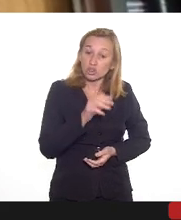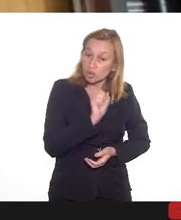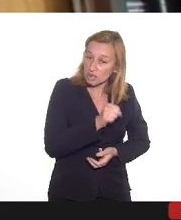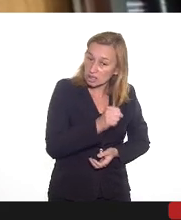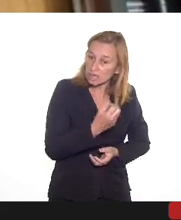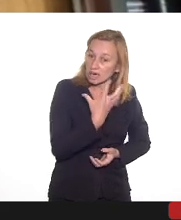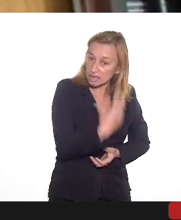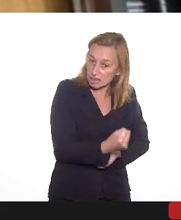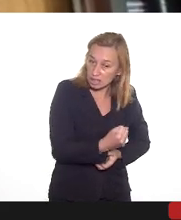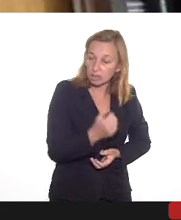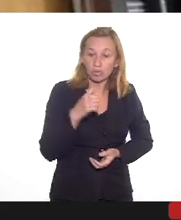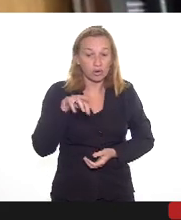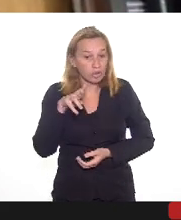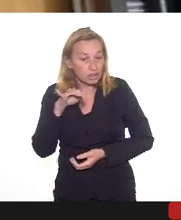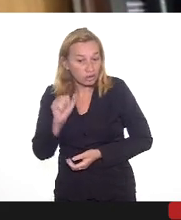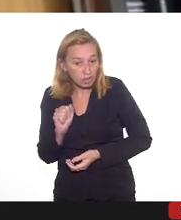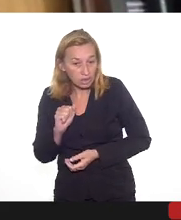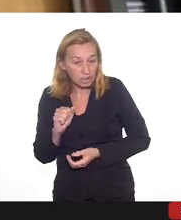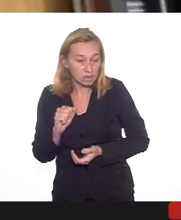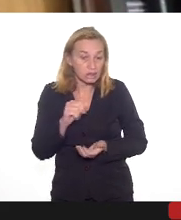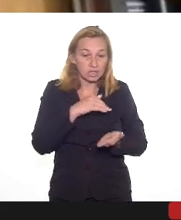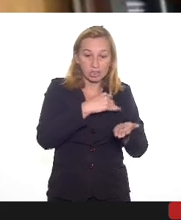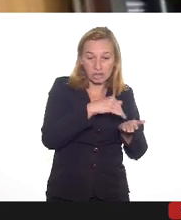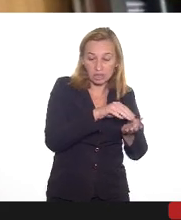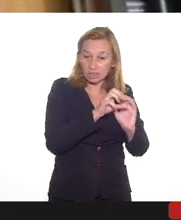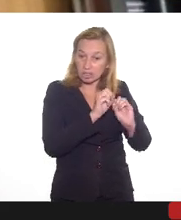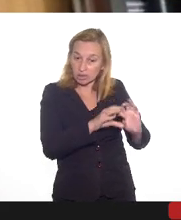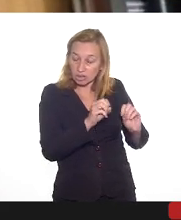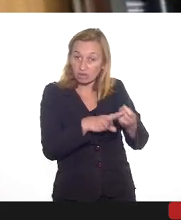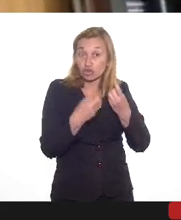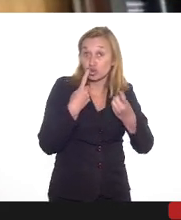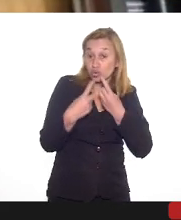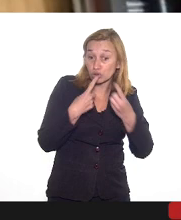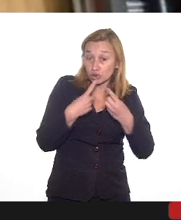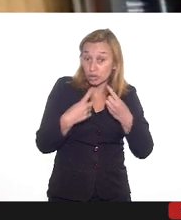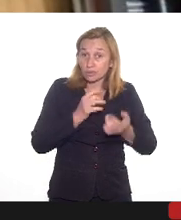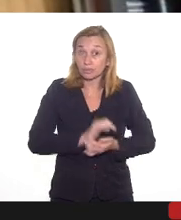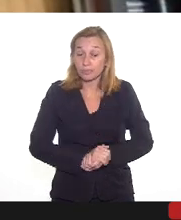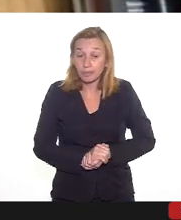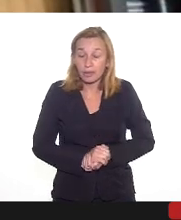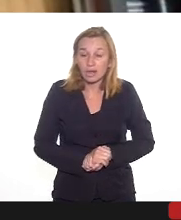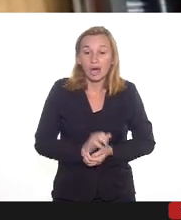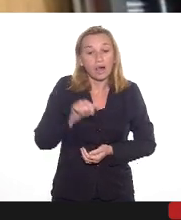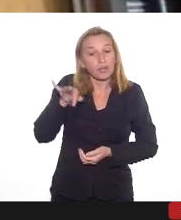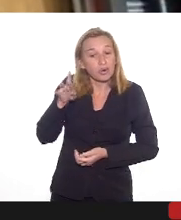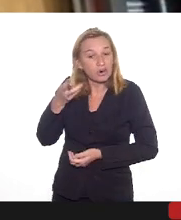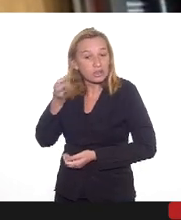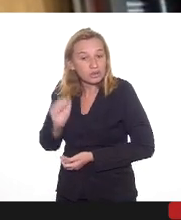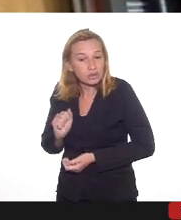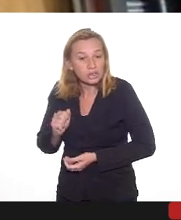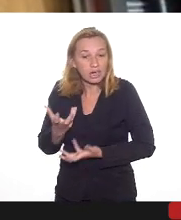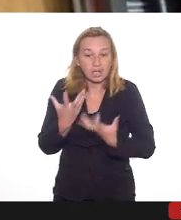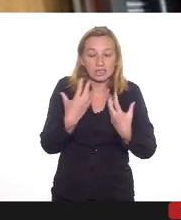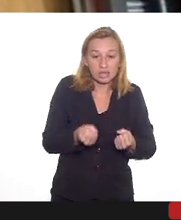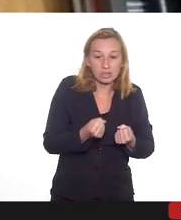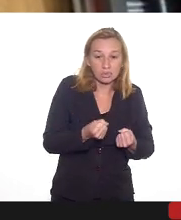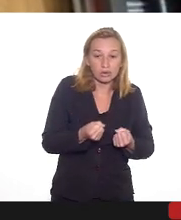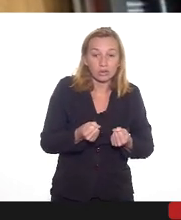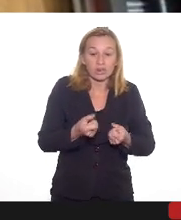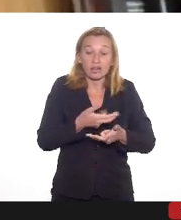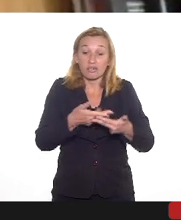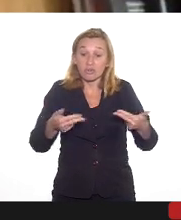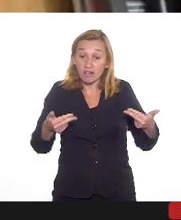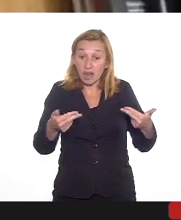da Procuradoria no âmbito da SEDUC, quando a questão estava sendo discutida no âmbito da SEDUC. A Procuradoria deu parecer favorável, mas estabelecendo uma